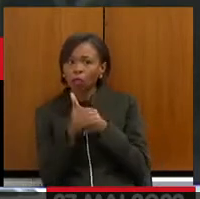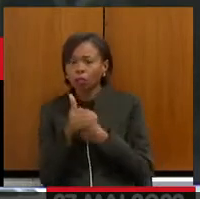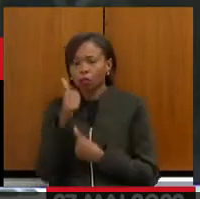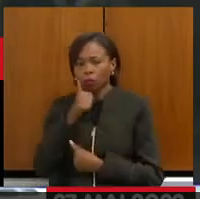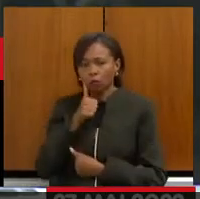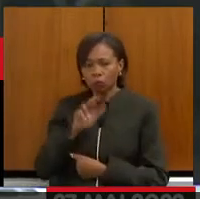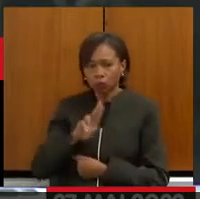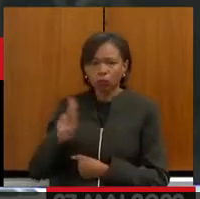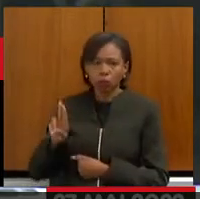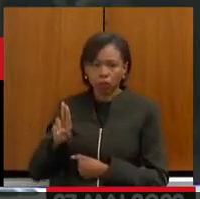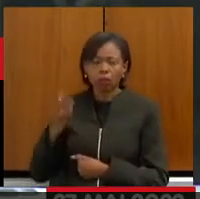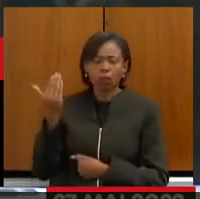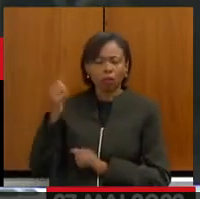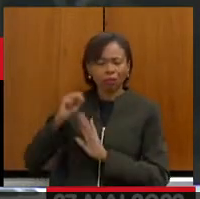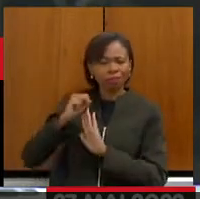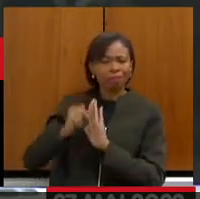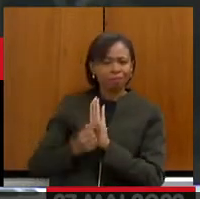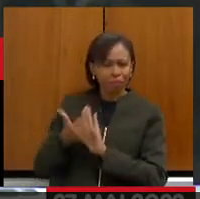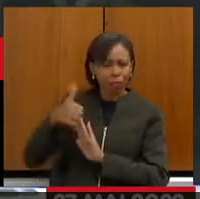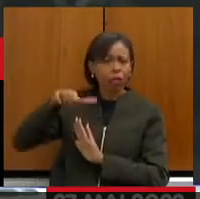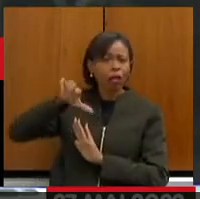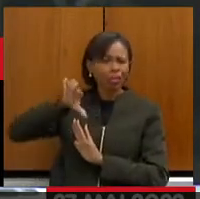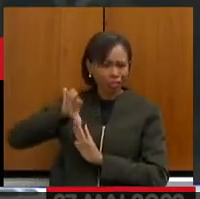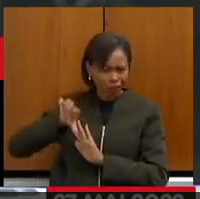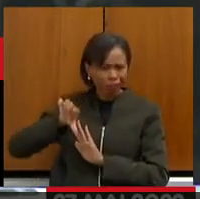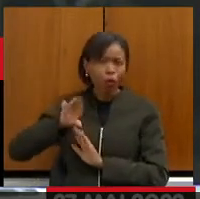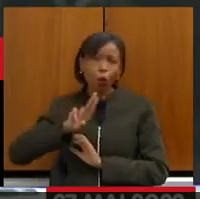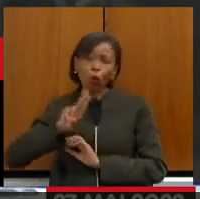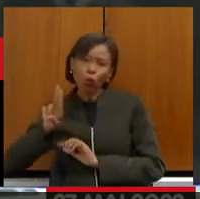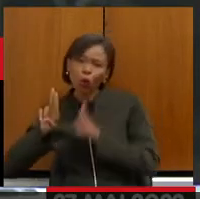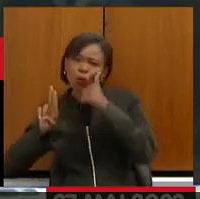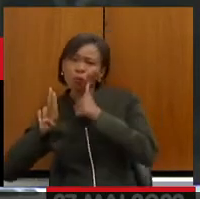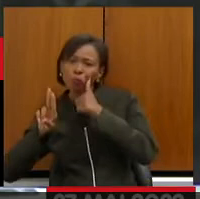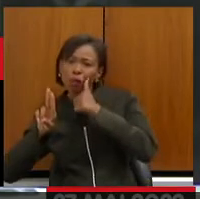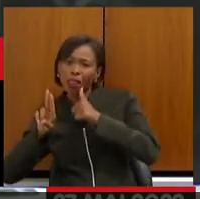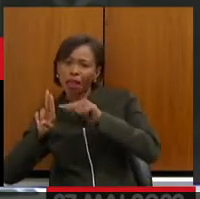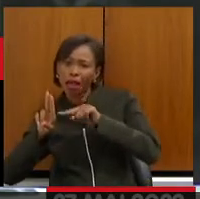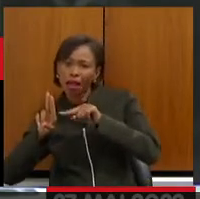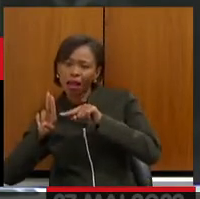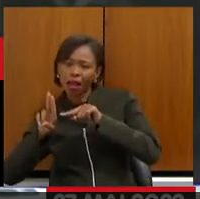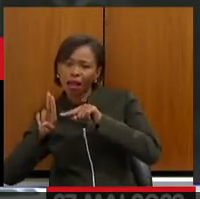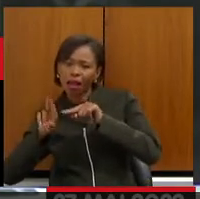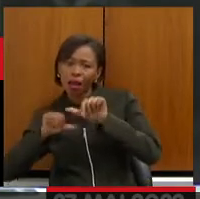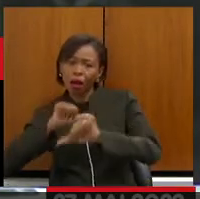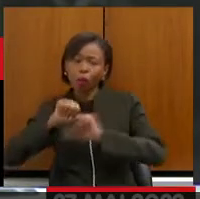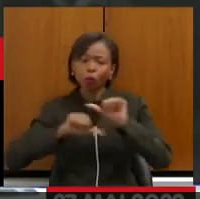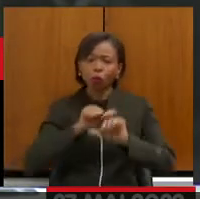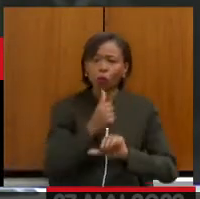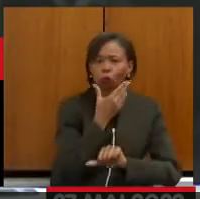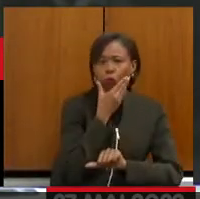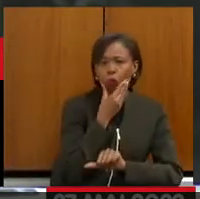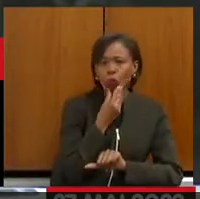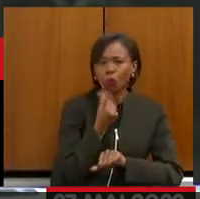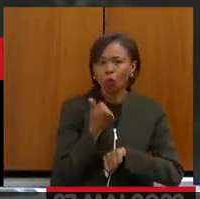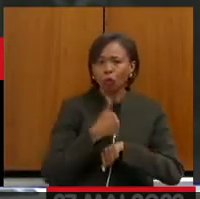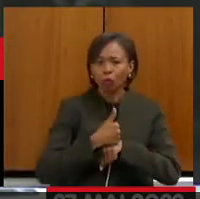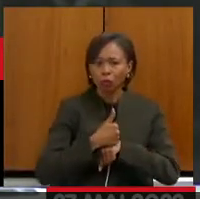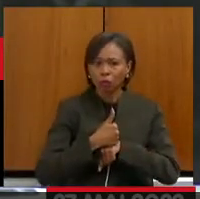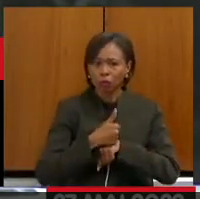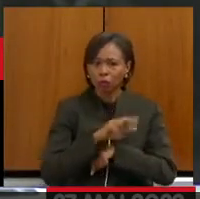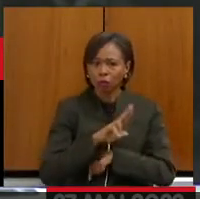usou George send no século 20 Nair de Teffé usou Ryan e